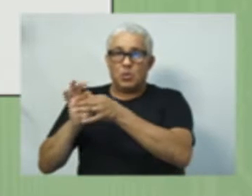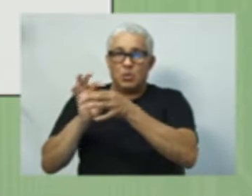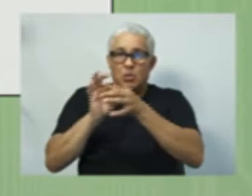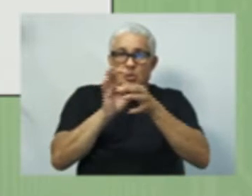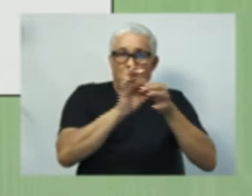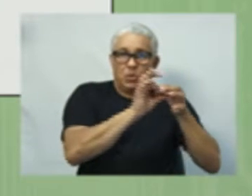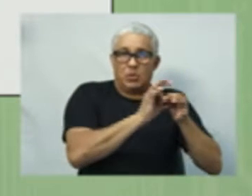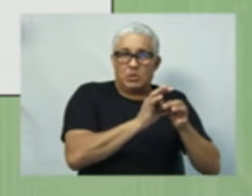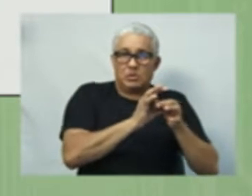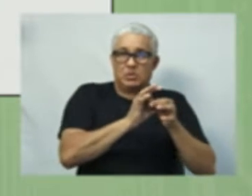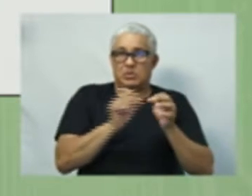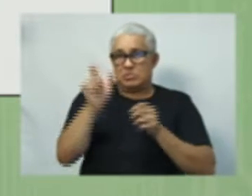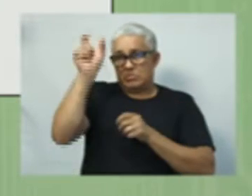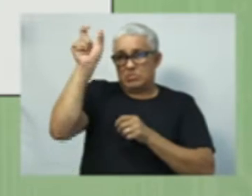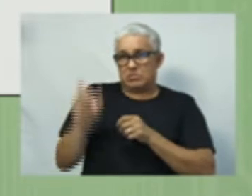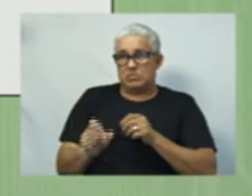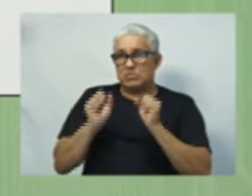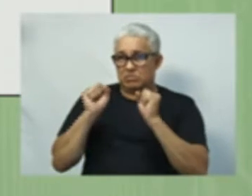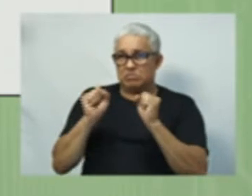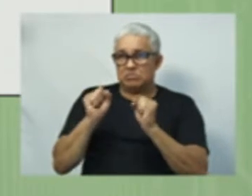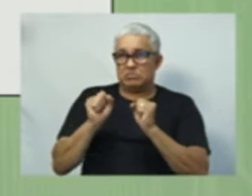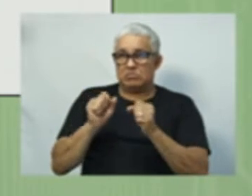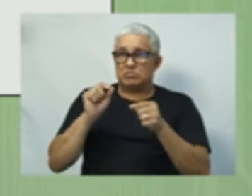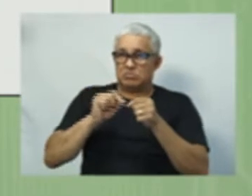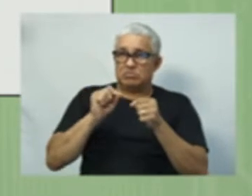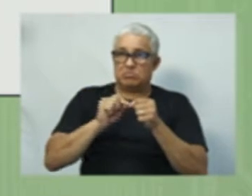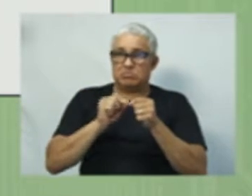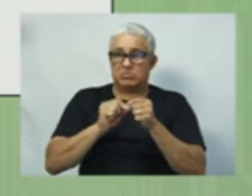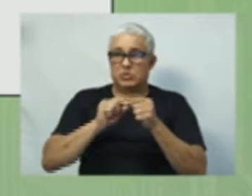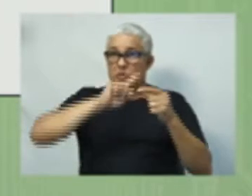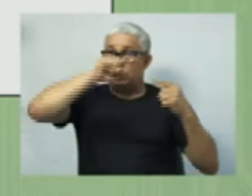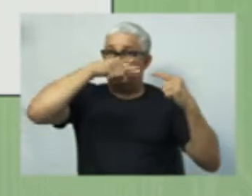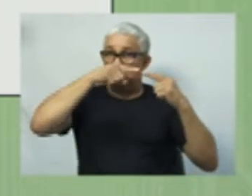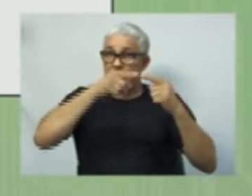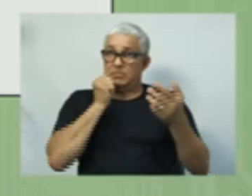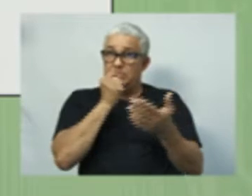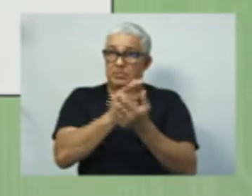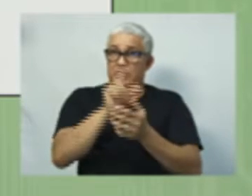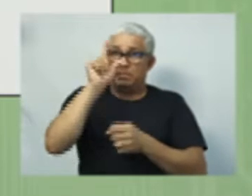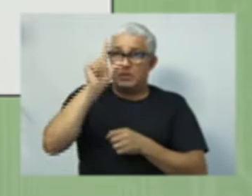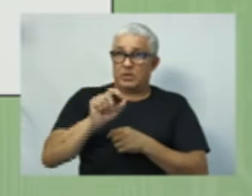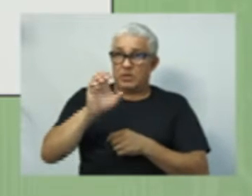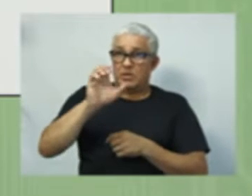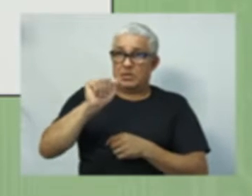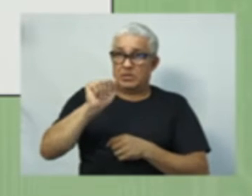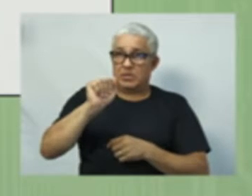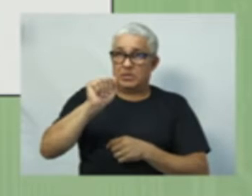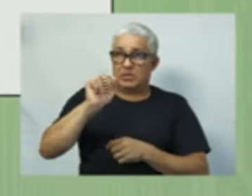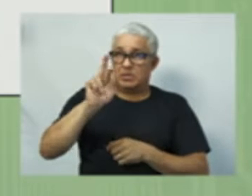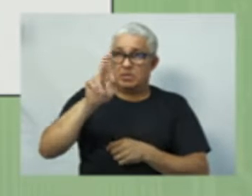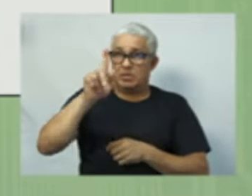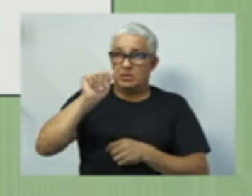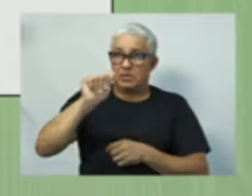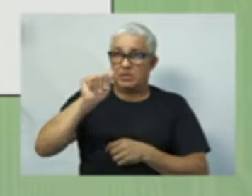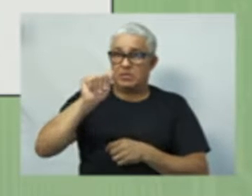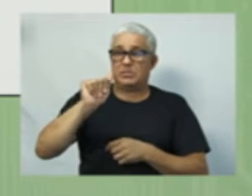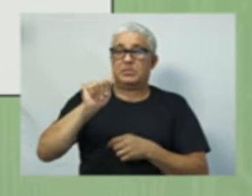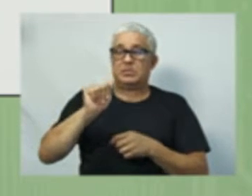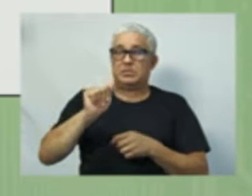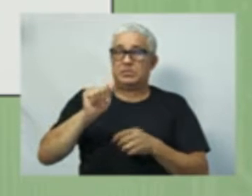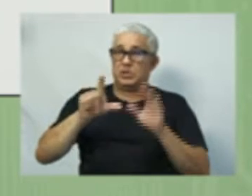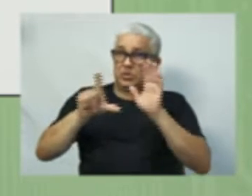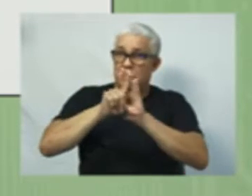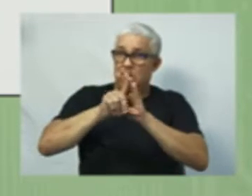condutas que o contribuinte pode realizar visando pagar a menor carga tributária legalmente